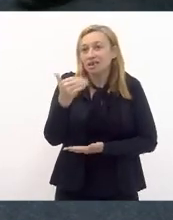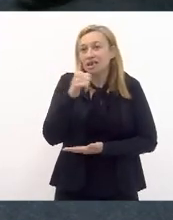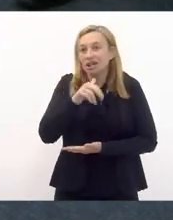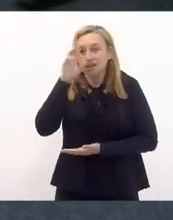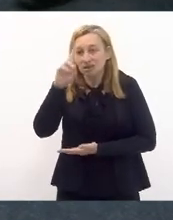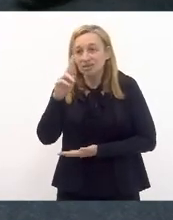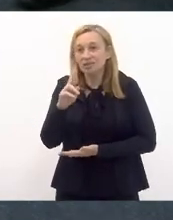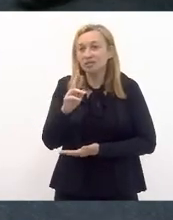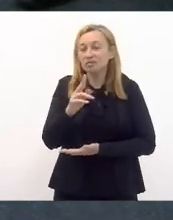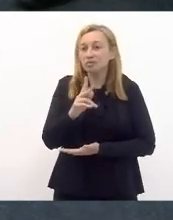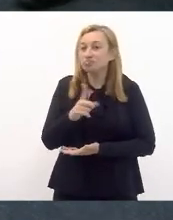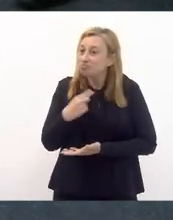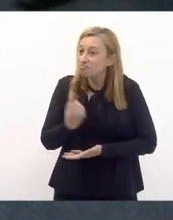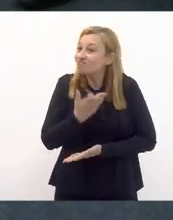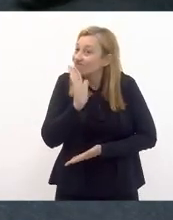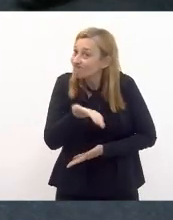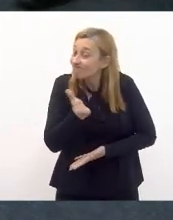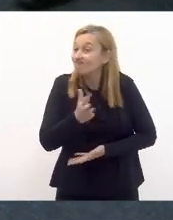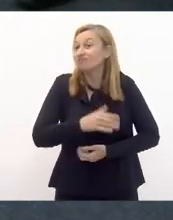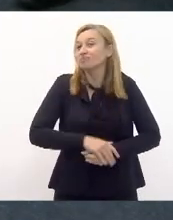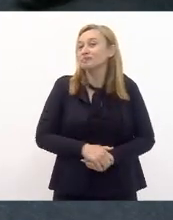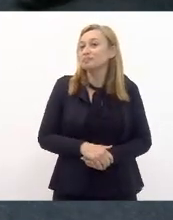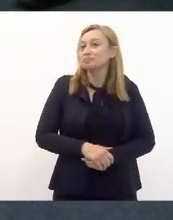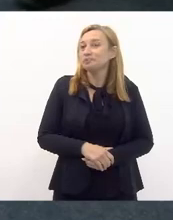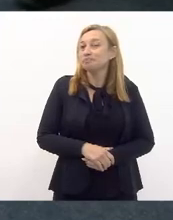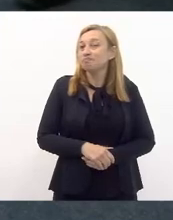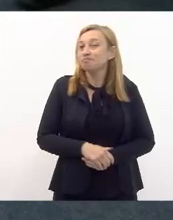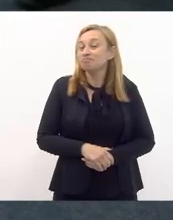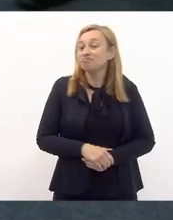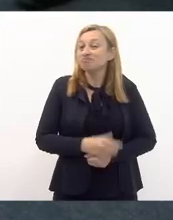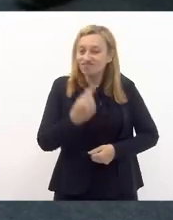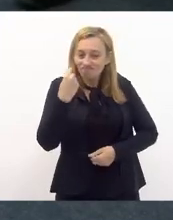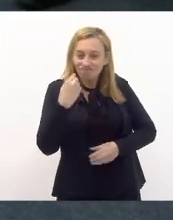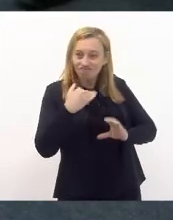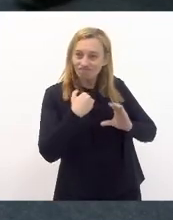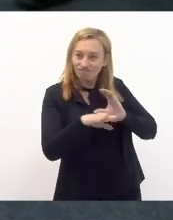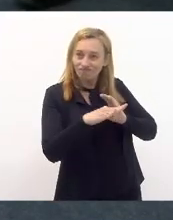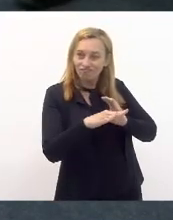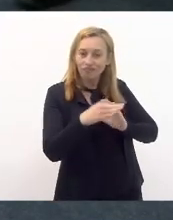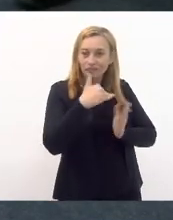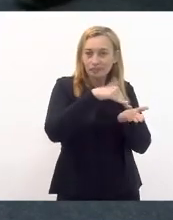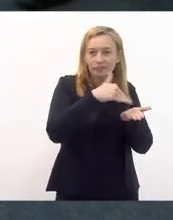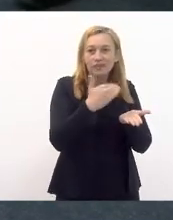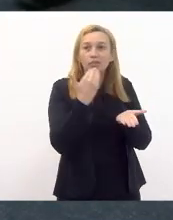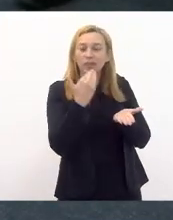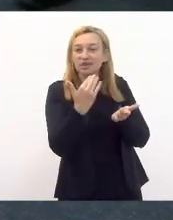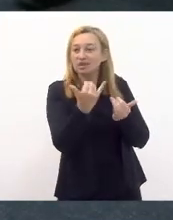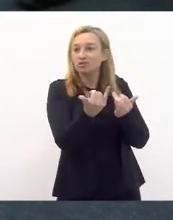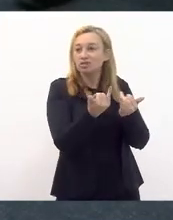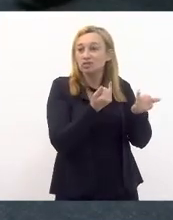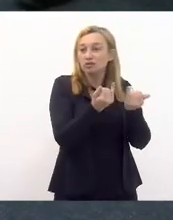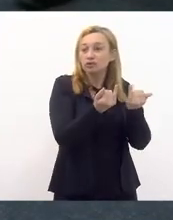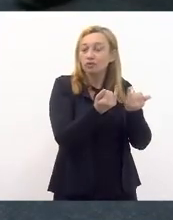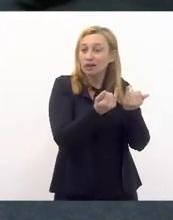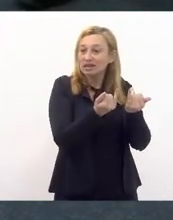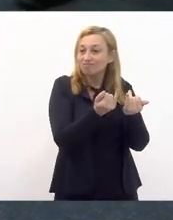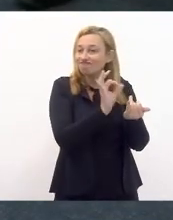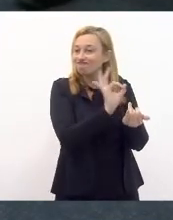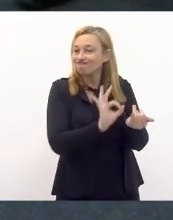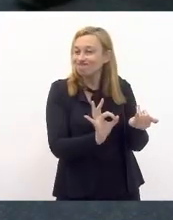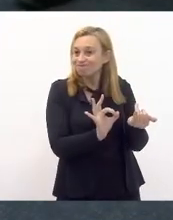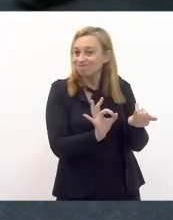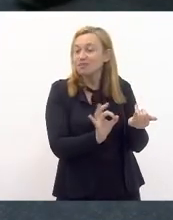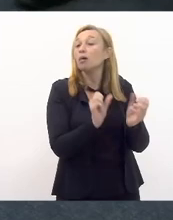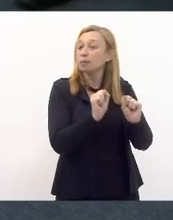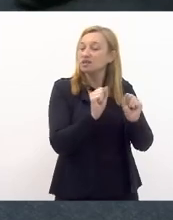Nós já estamos inclusive é enviando a secretaria diversos pedidos de informação para que a gente possa